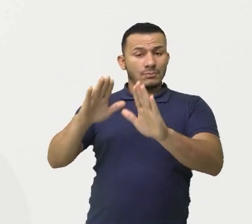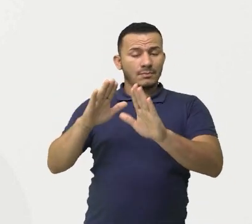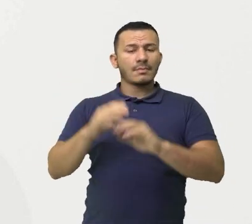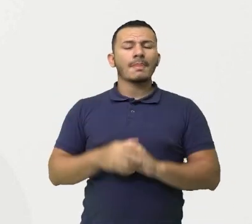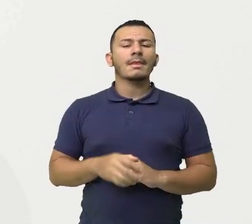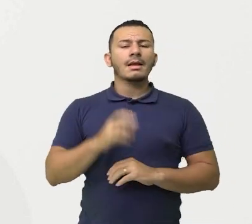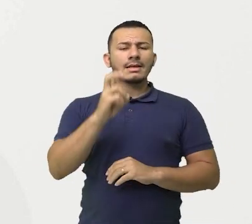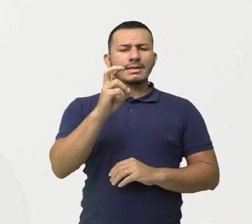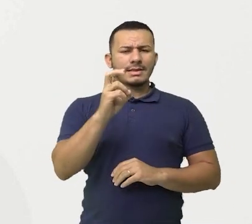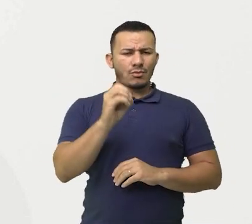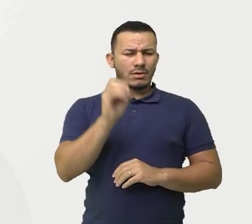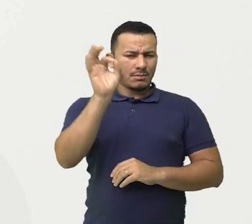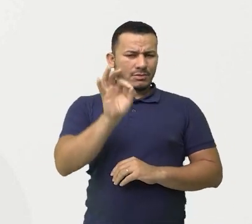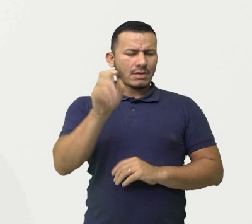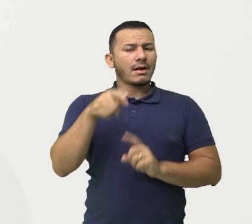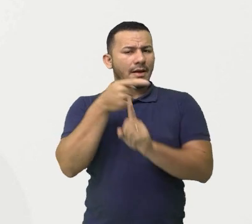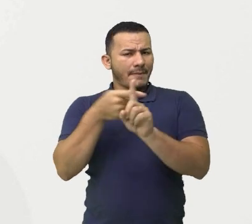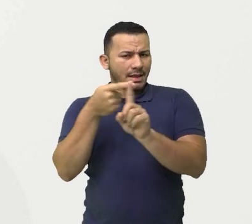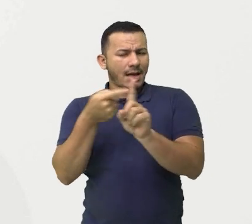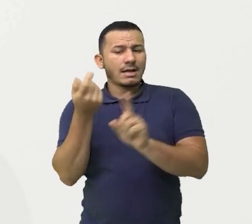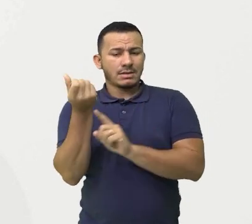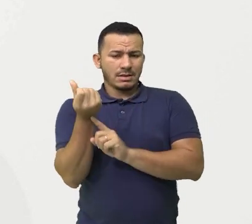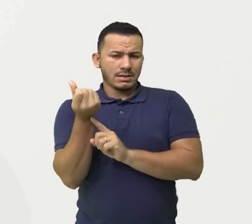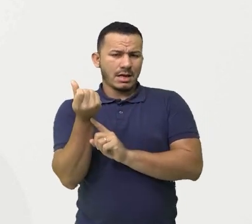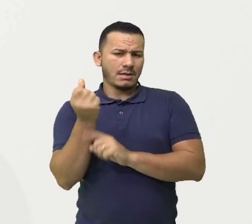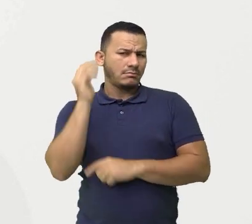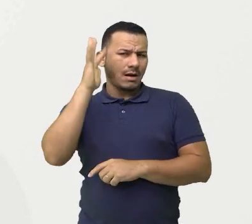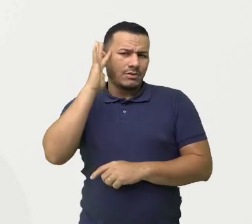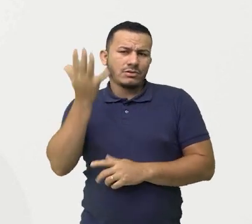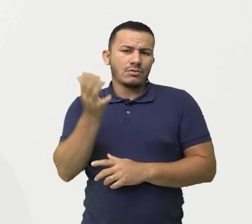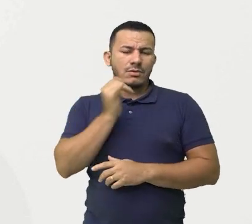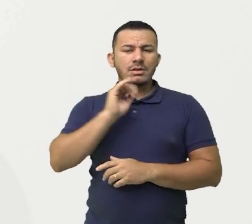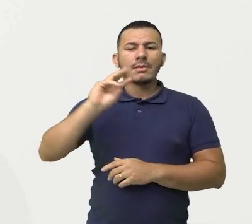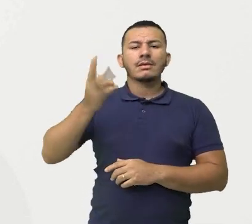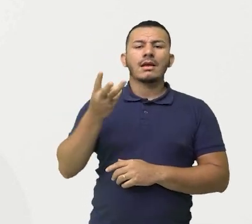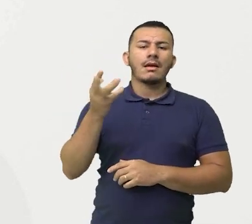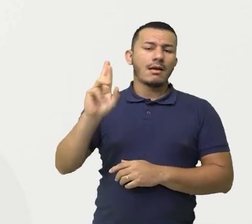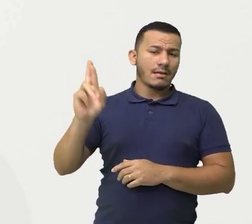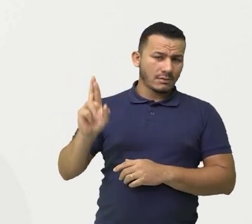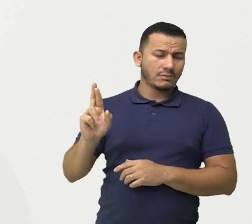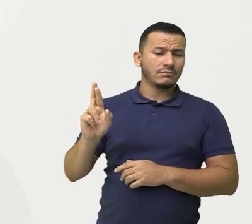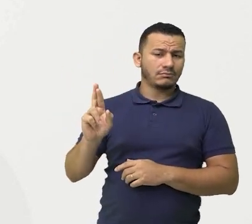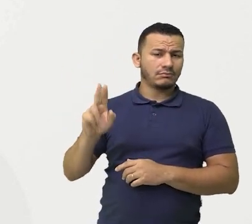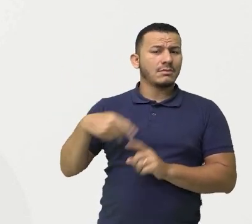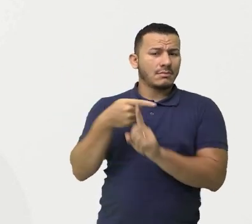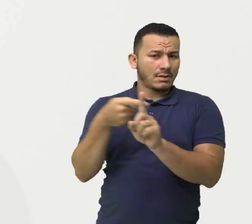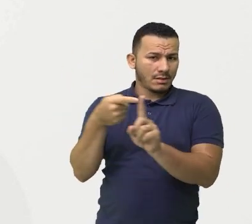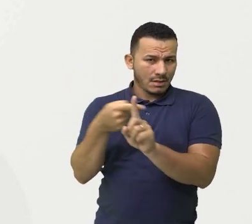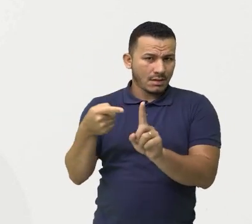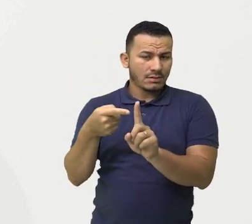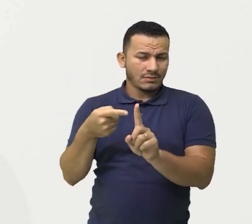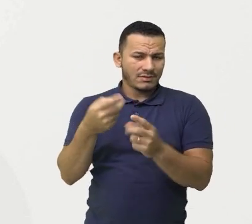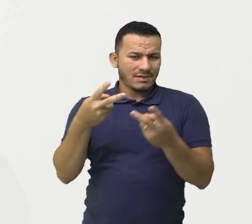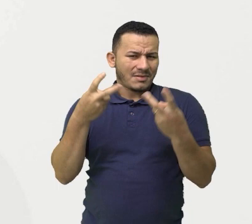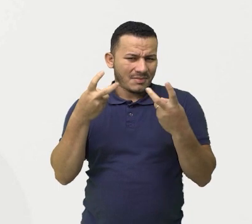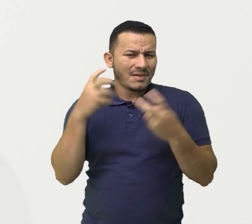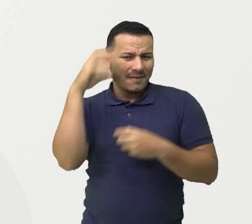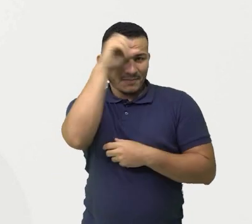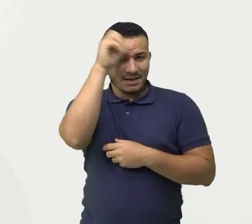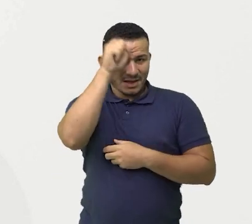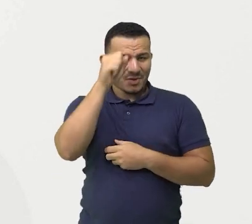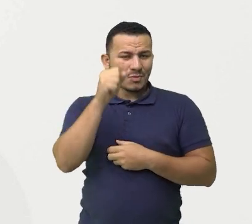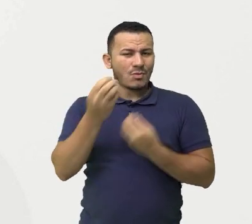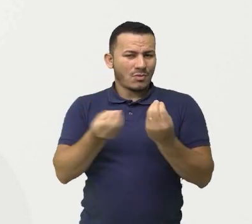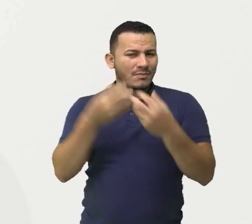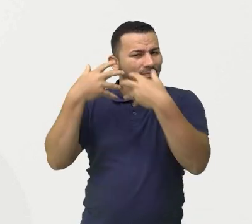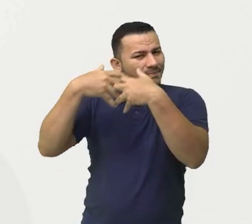6. Poderíamos dizer, então, que isso aqui é R$3, sem problema nenhum, tá legal? Você acabou de aprender, né, no início da nossa